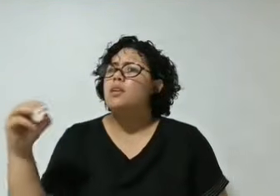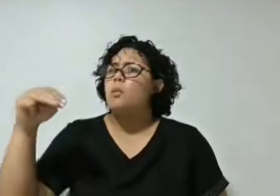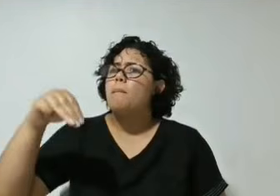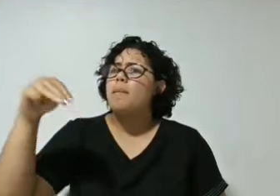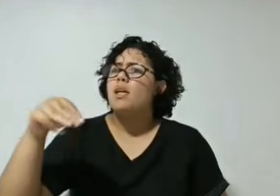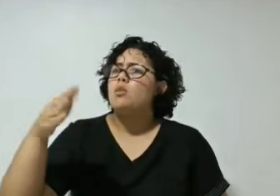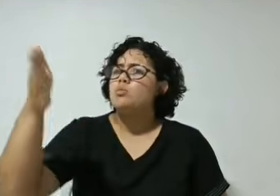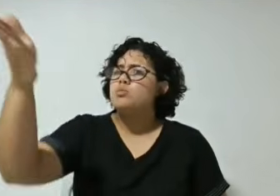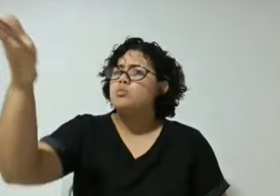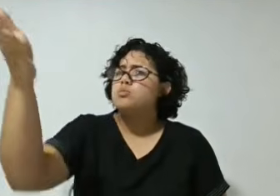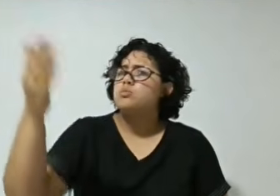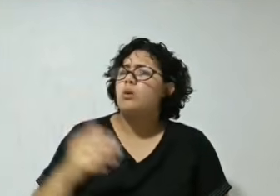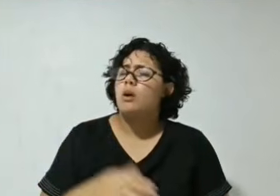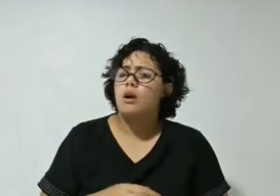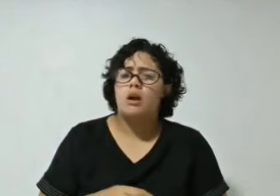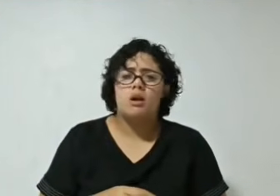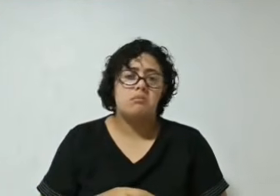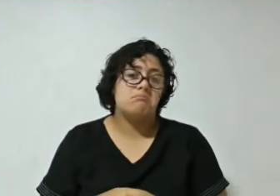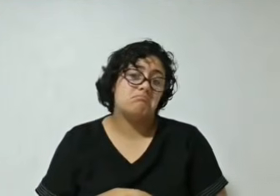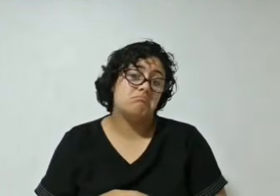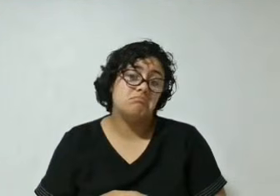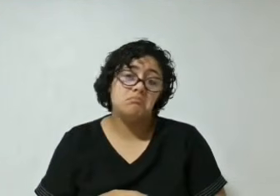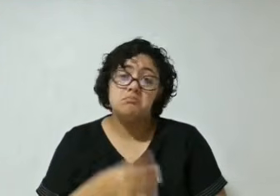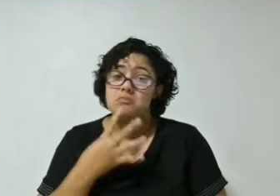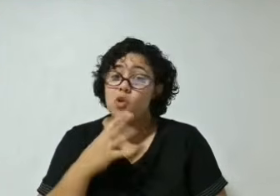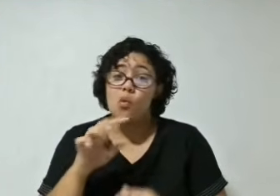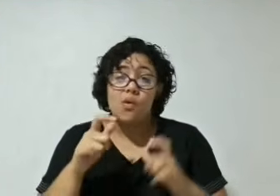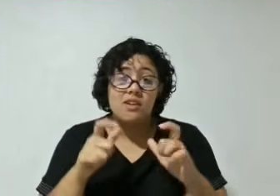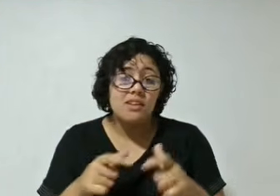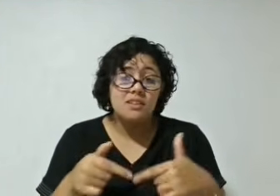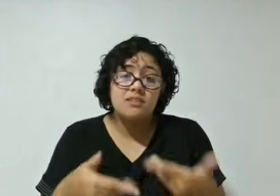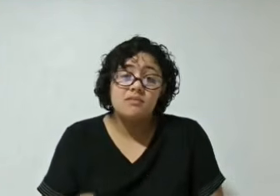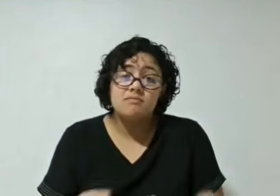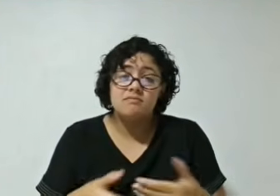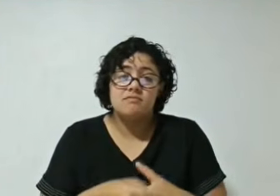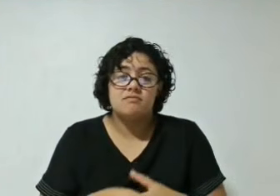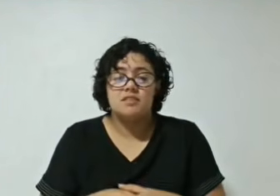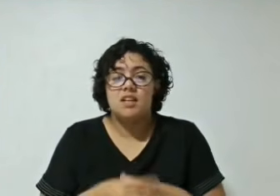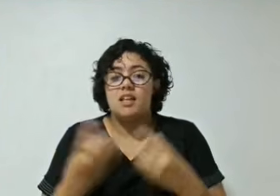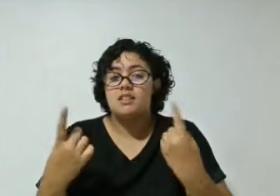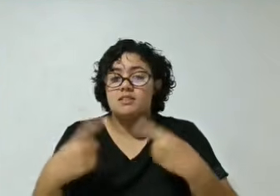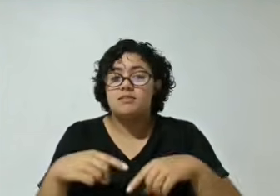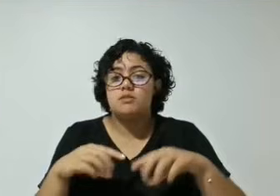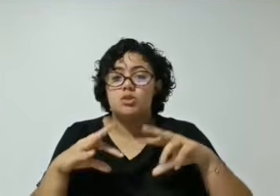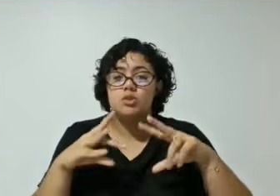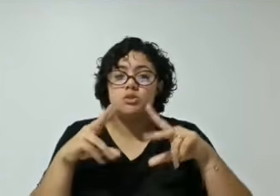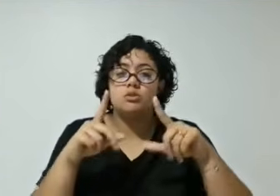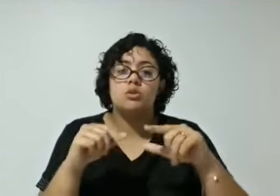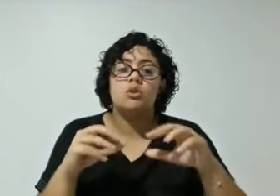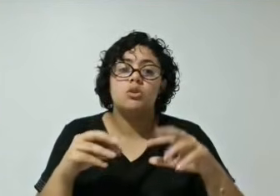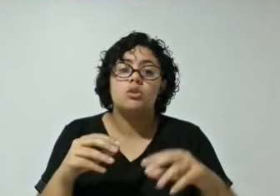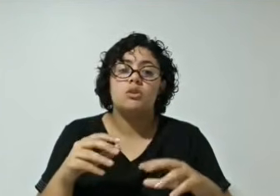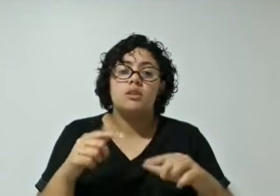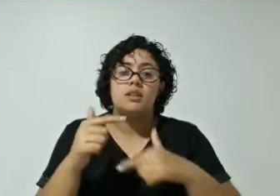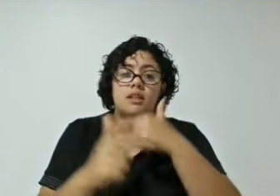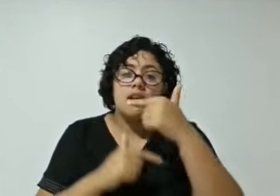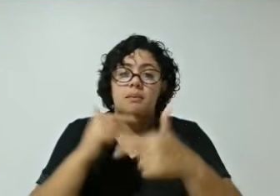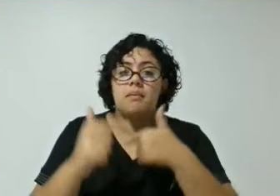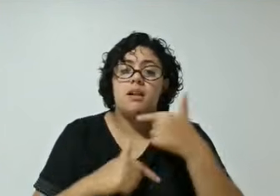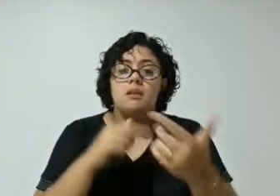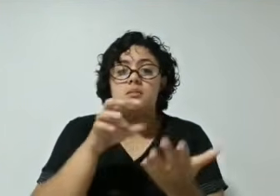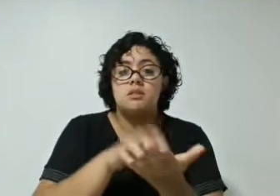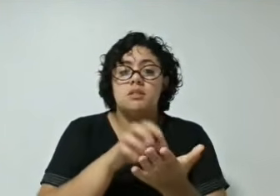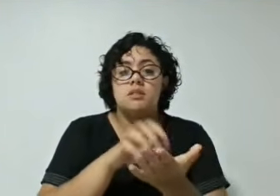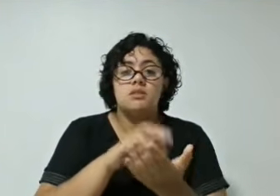centro cultural? Mas isso é desafiador, né, para vocês todos, para todos nós que trabalhamos em espaços, né, culturais, e principalmente